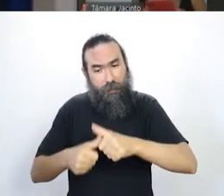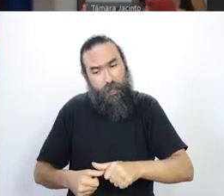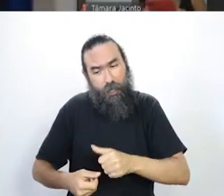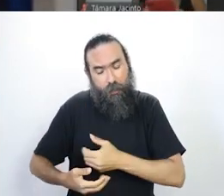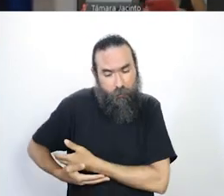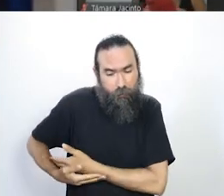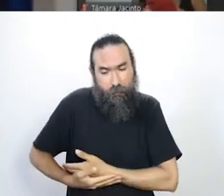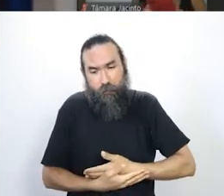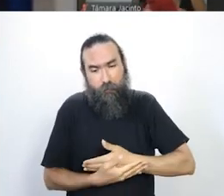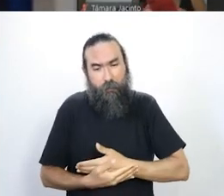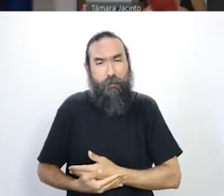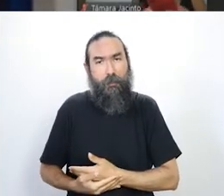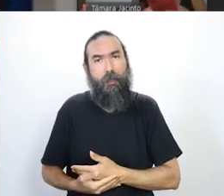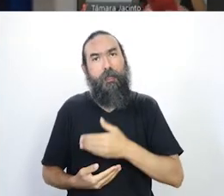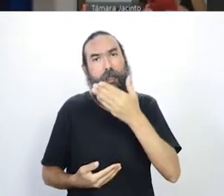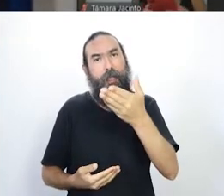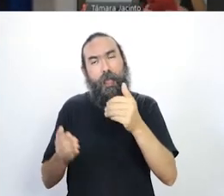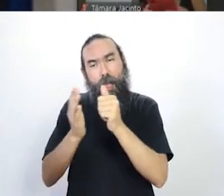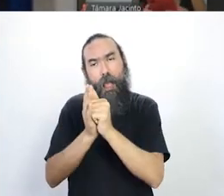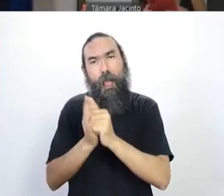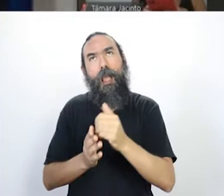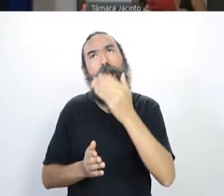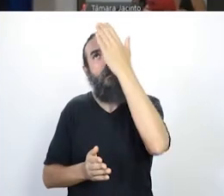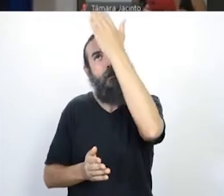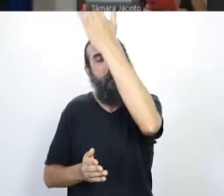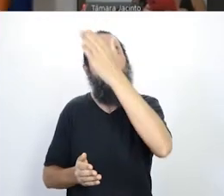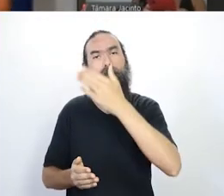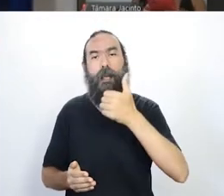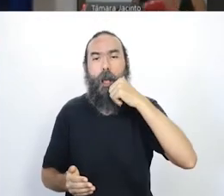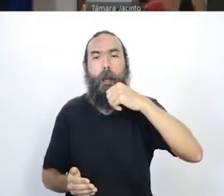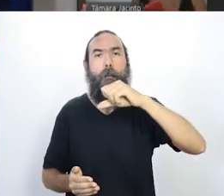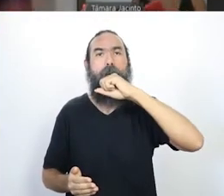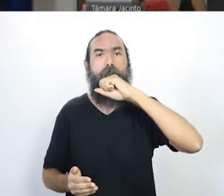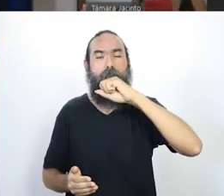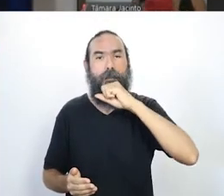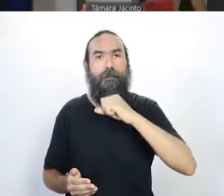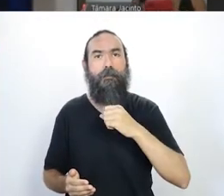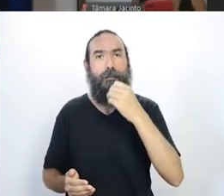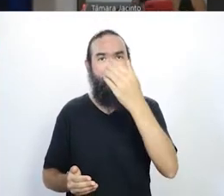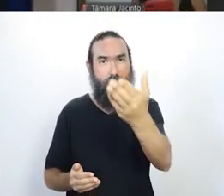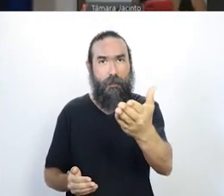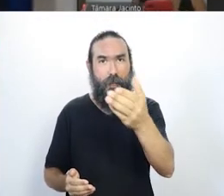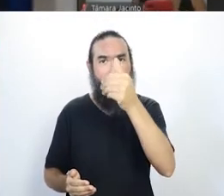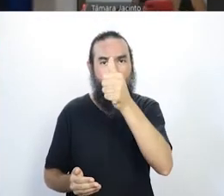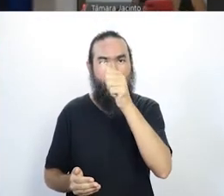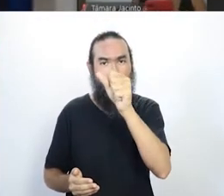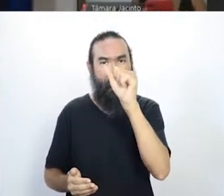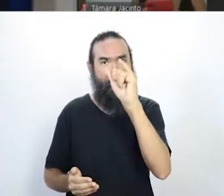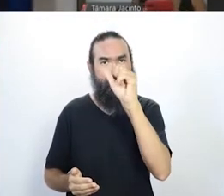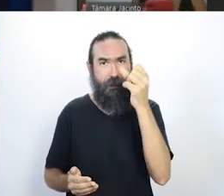você reze para ela, né? E, por favor, Assis, canta um bendito para a gente.